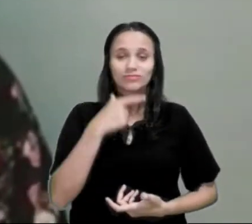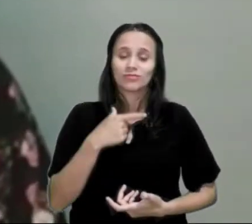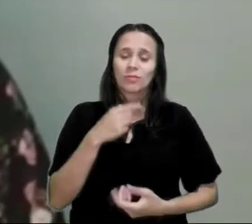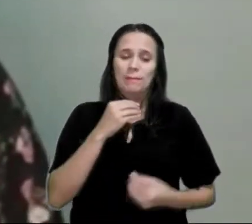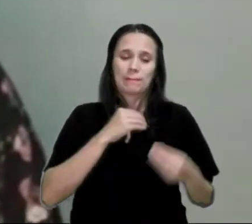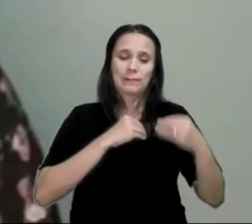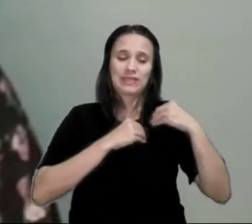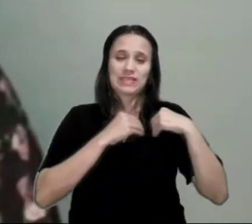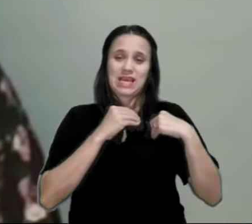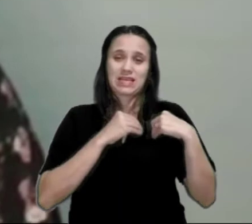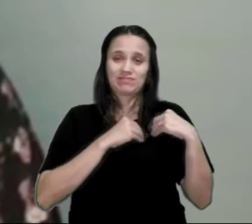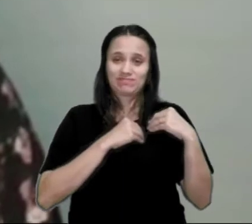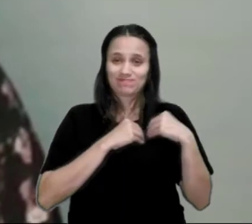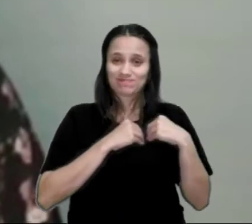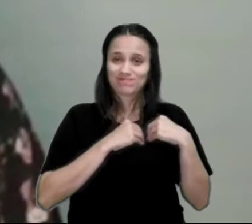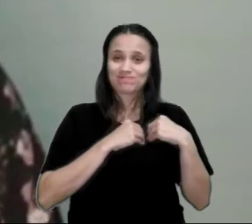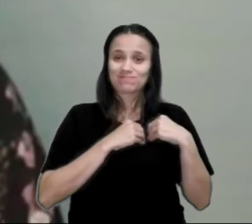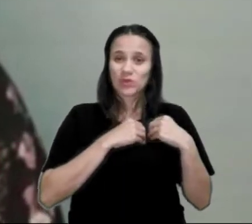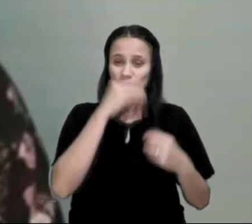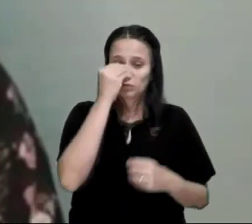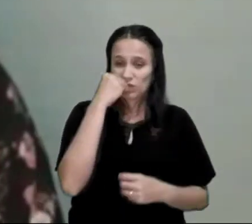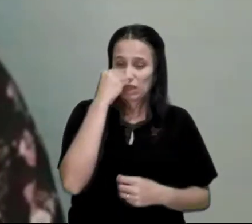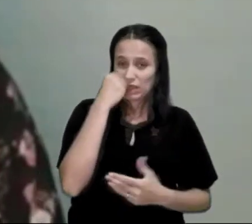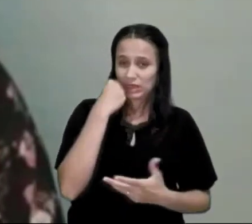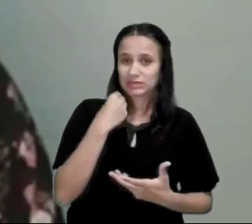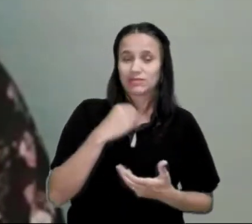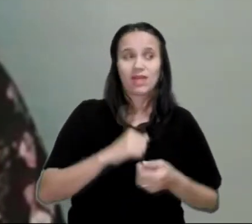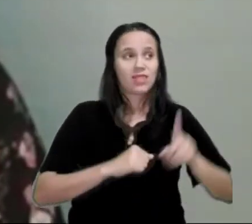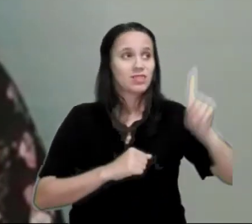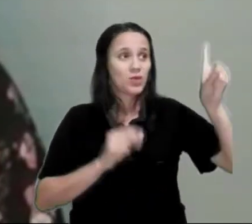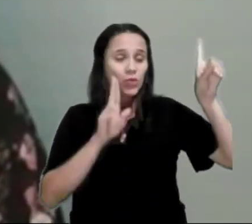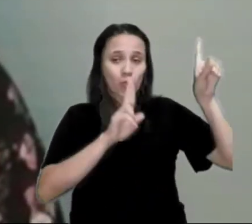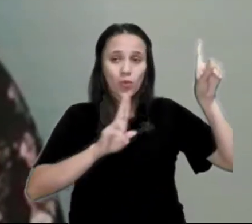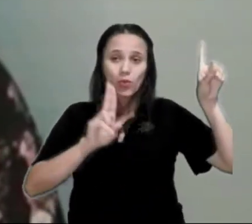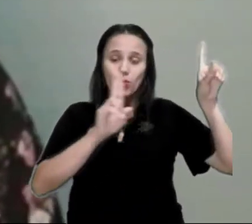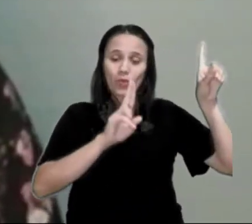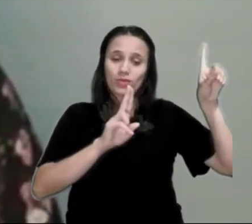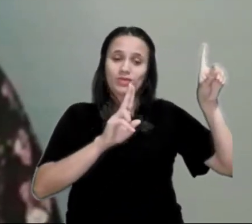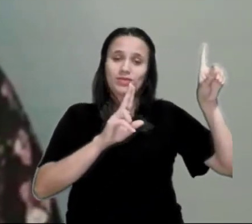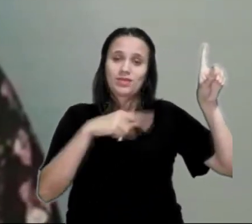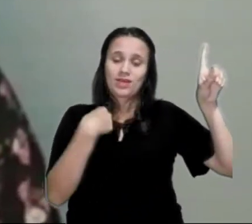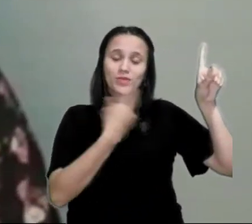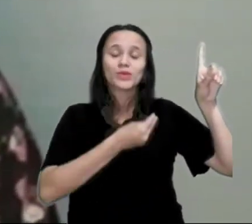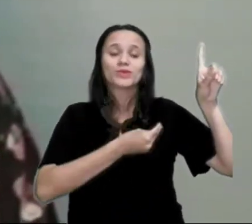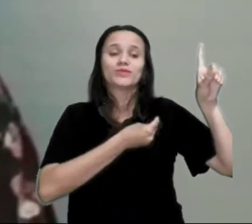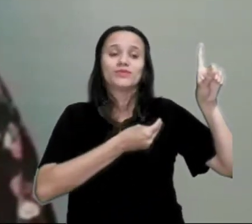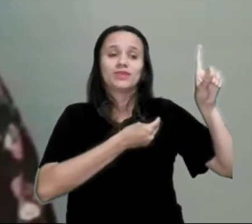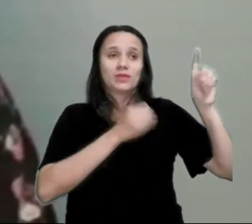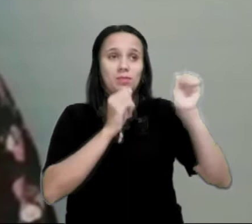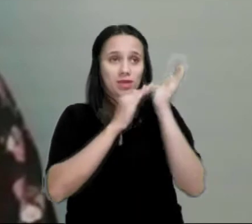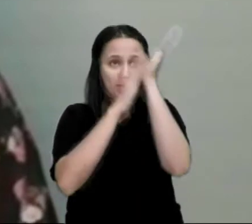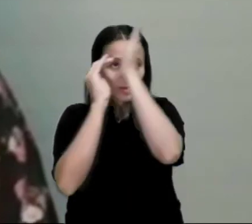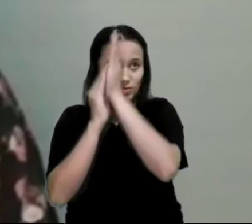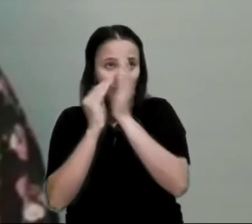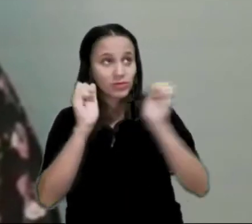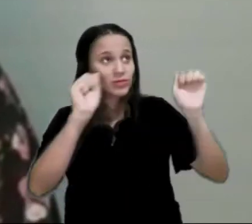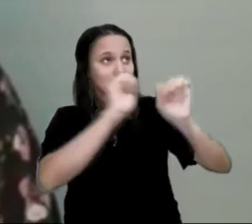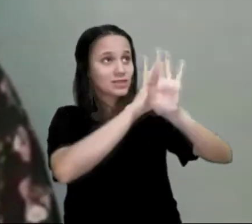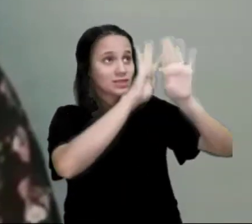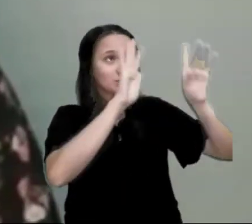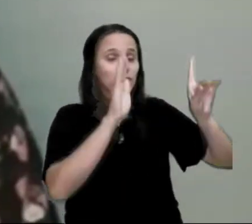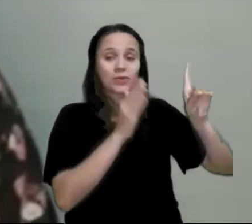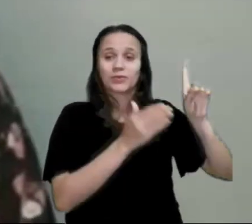Apesar de nós sermos falhos e pecadores, Deus nos usa para louvor da sua glória.